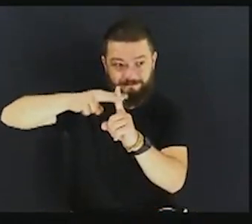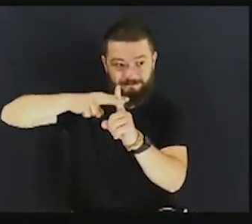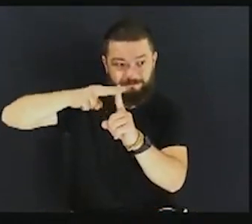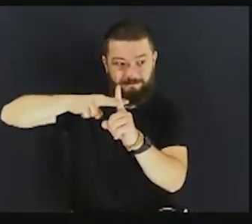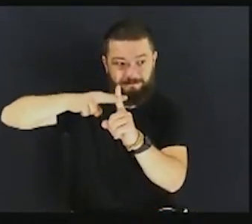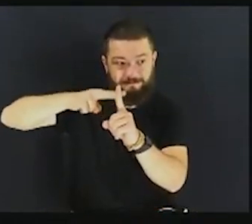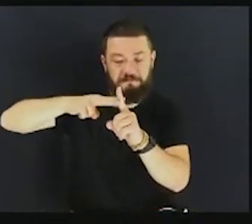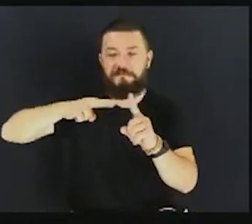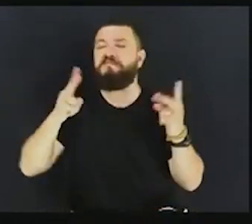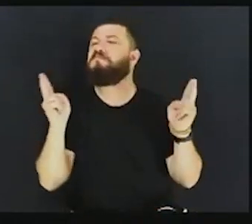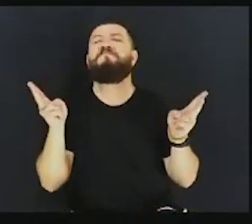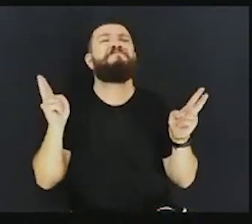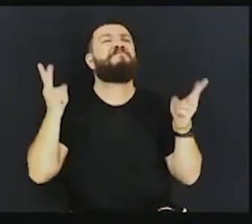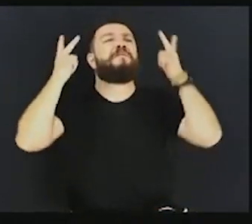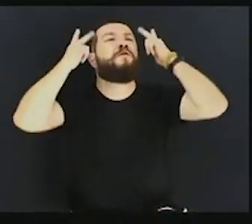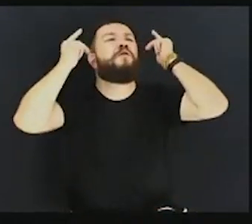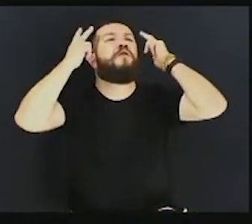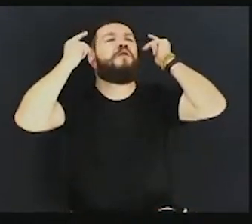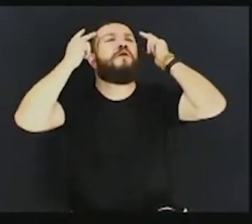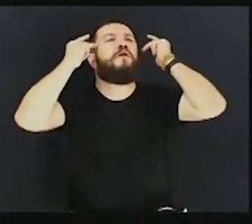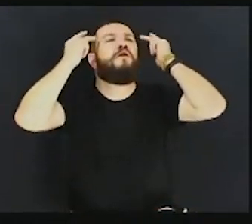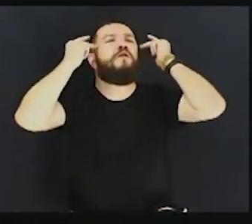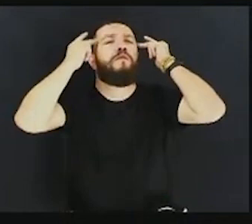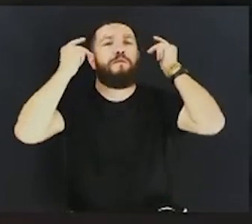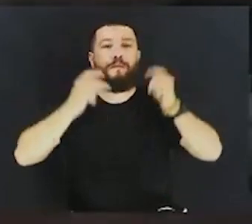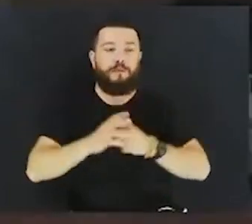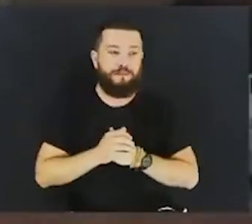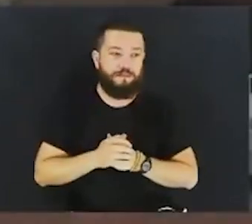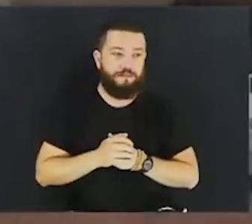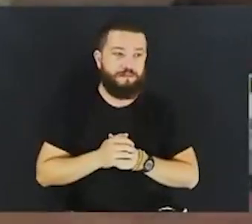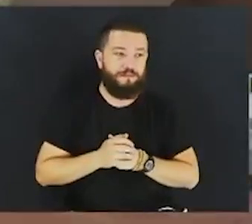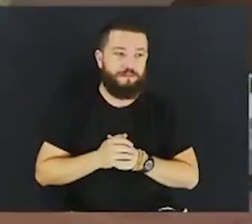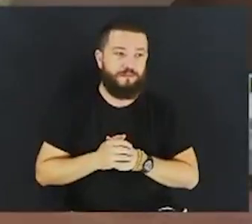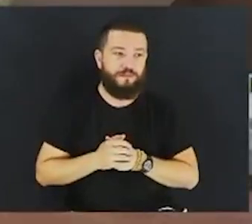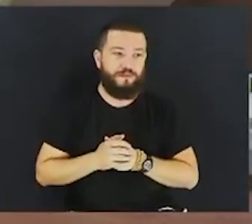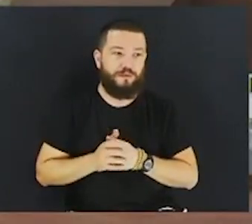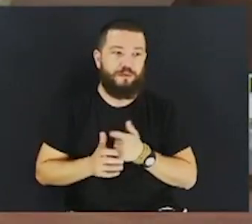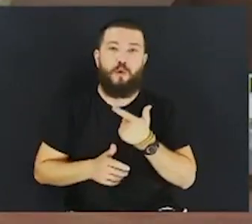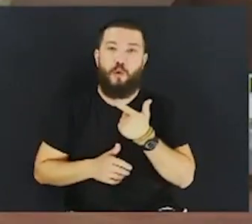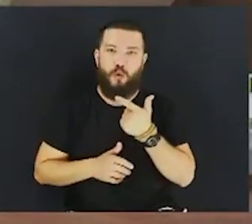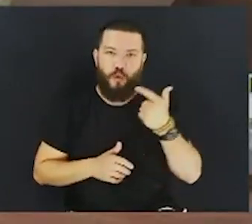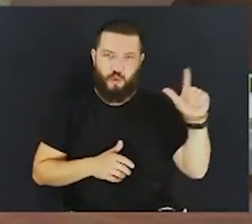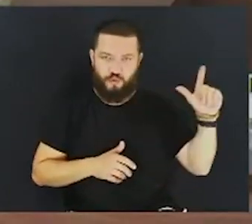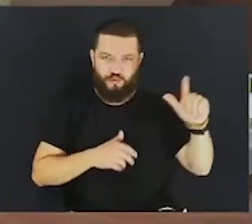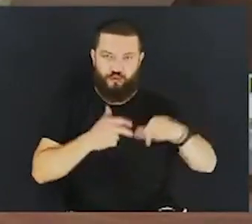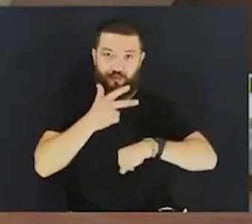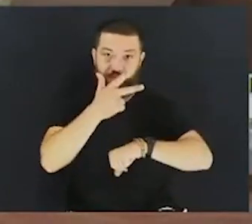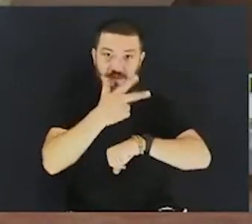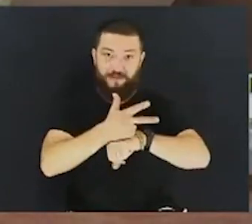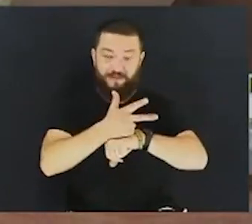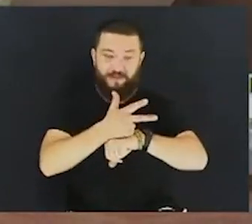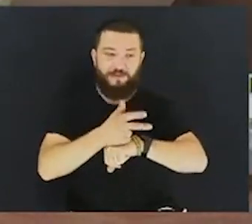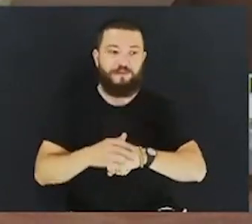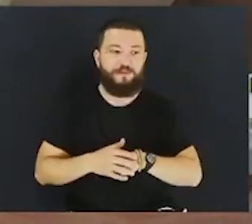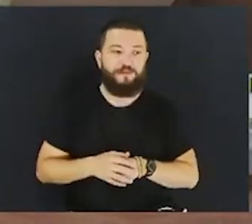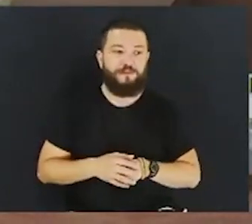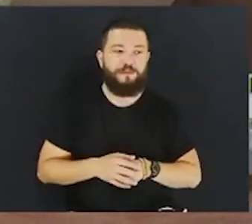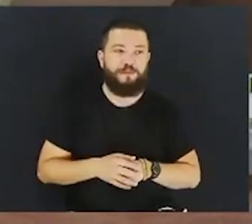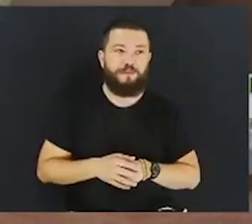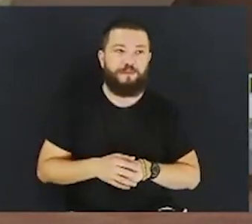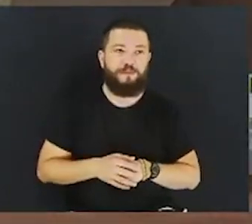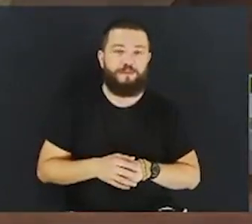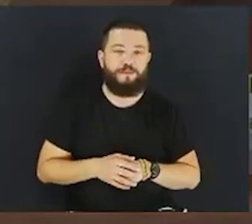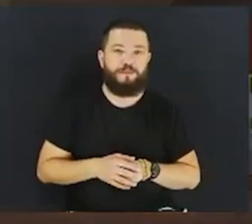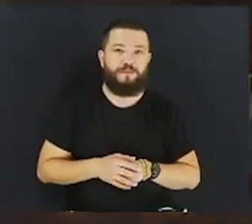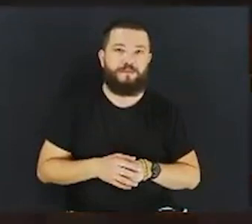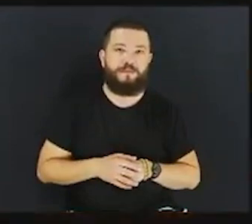normal. Há um outro vídeo que mostra em mais detalhes, daí eu fico pensando aqui assim, vocês acham isso aceitável?